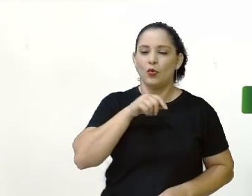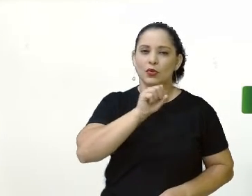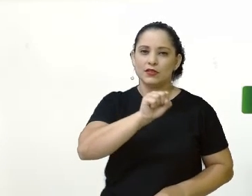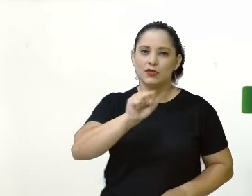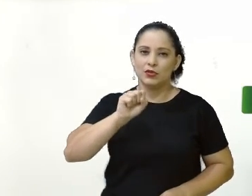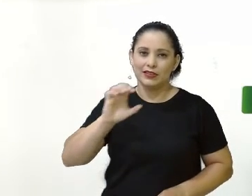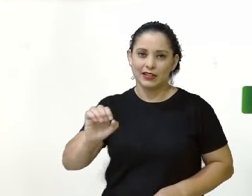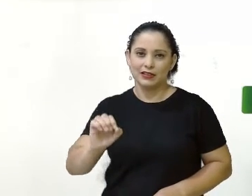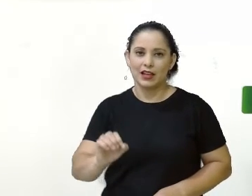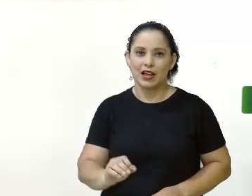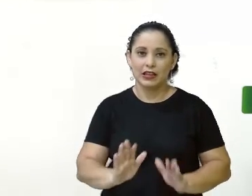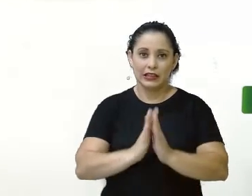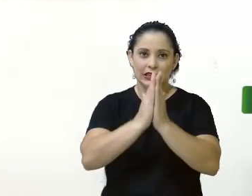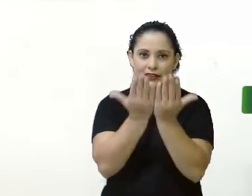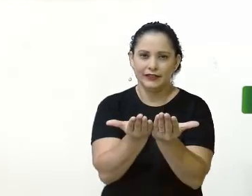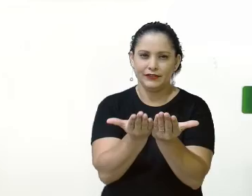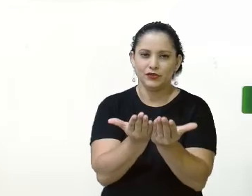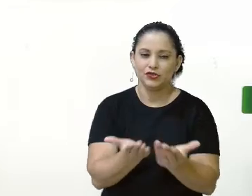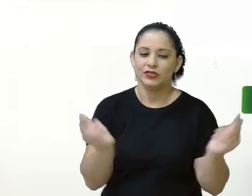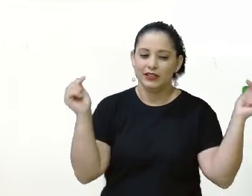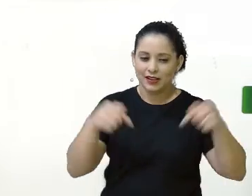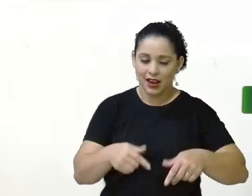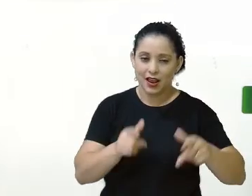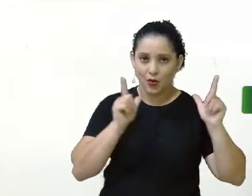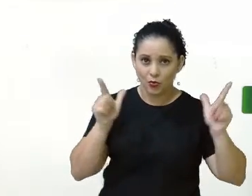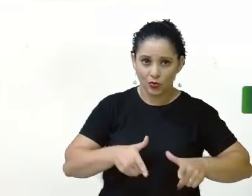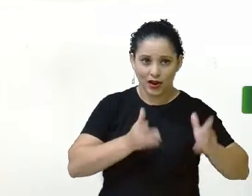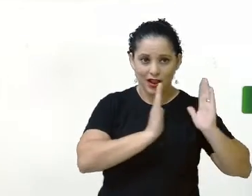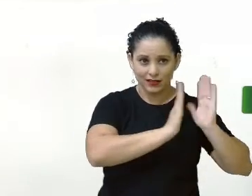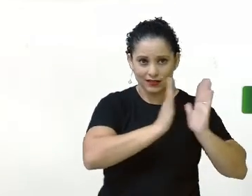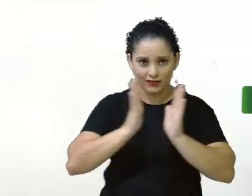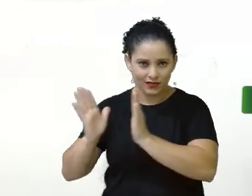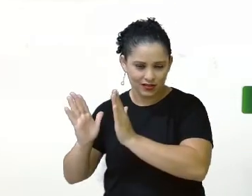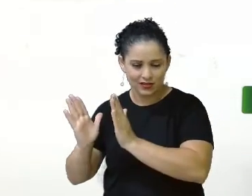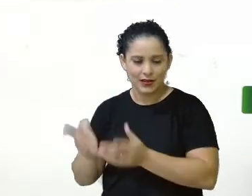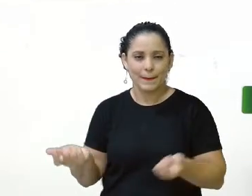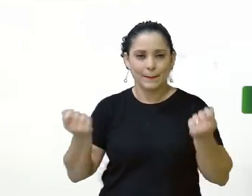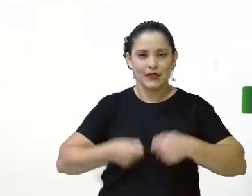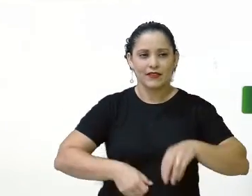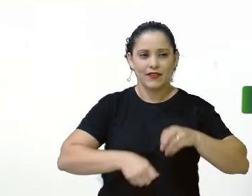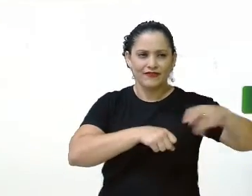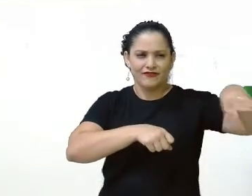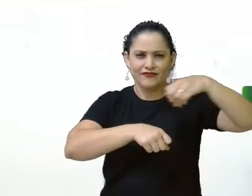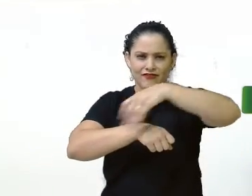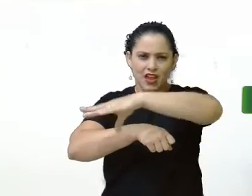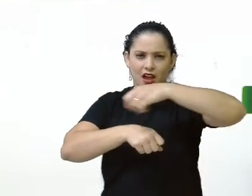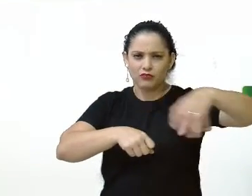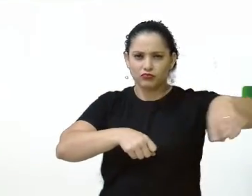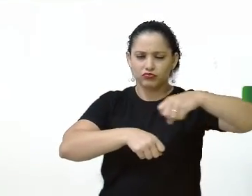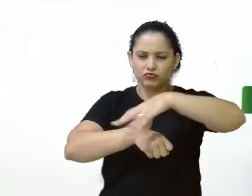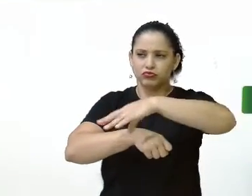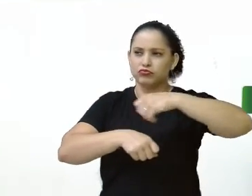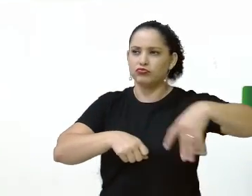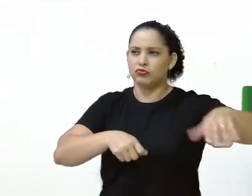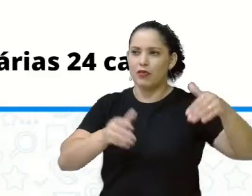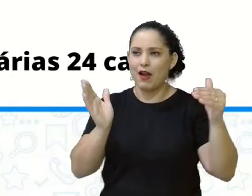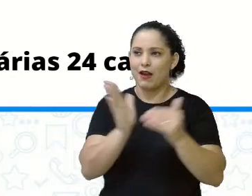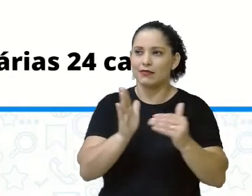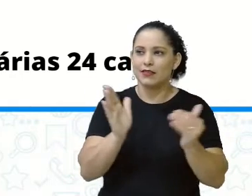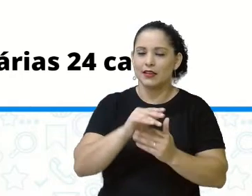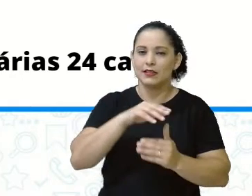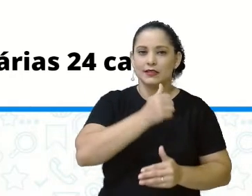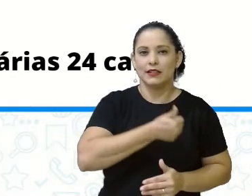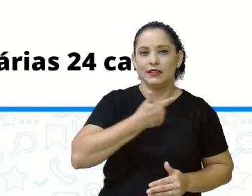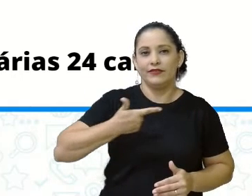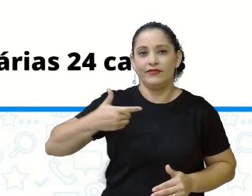que enviar essa encomenda pelo correio. E cada caixa, é como se em cada caixa só coubesse 120. Então, eu vou